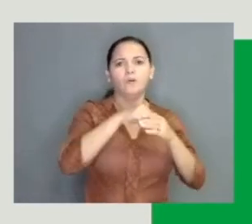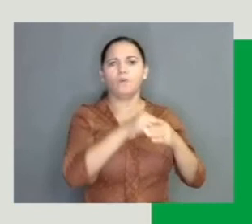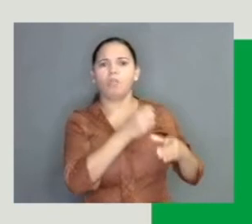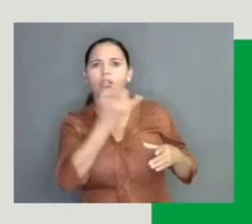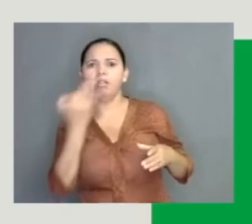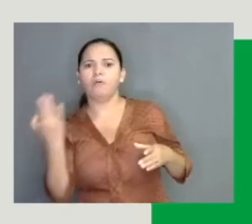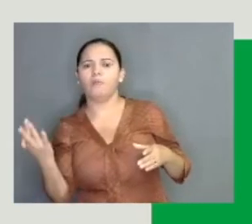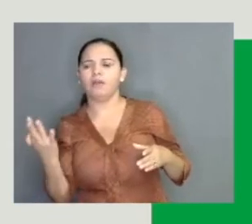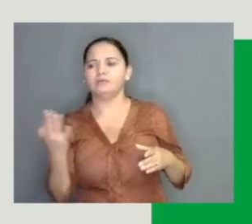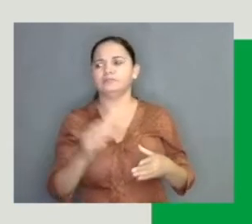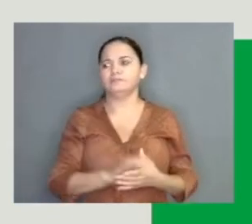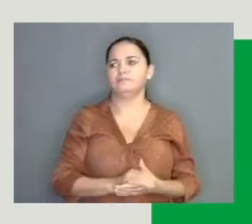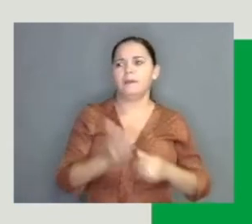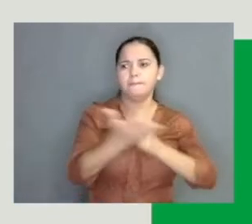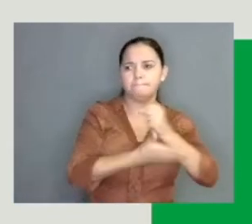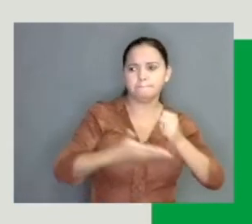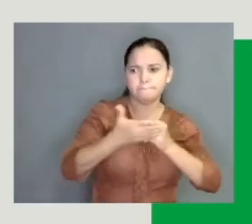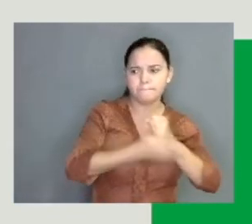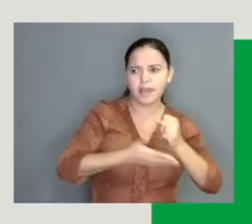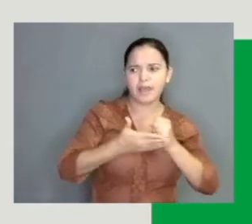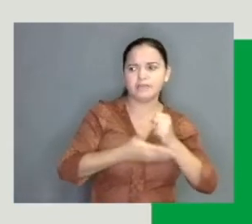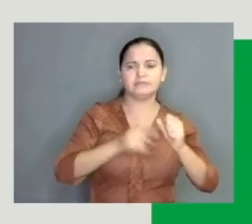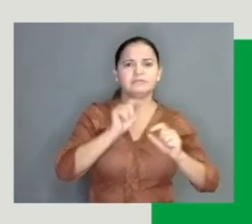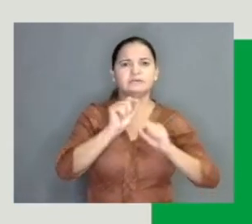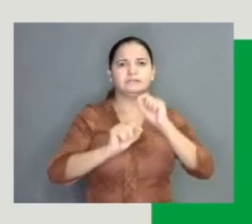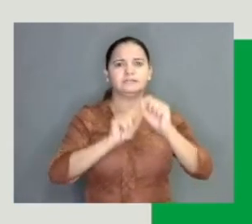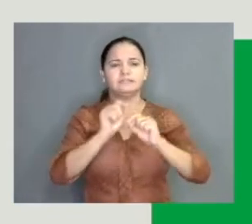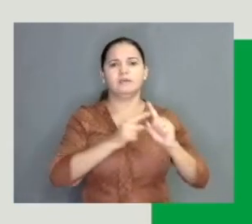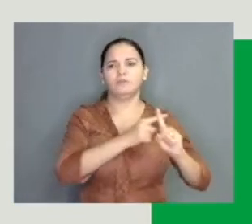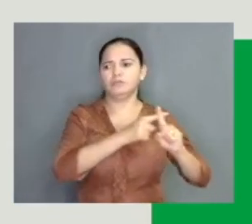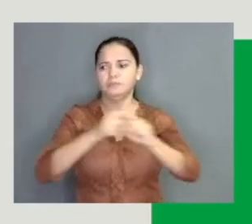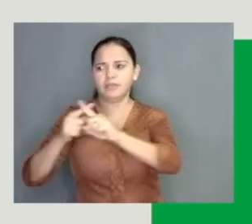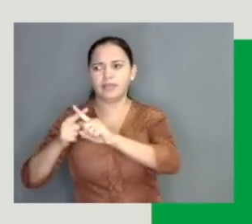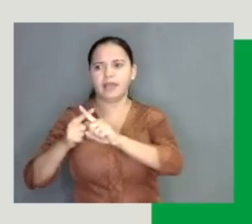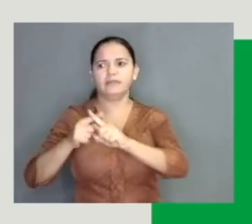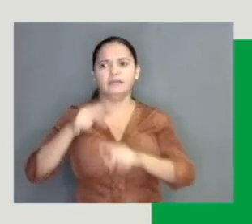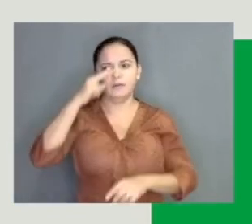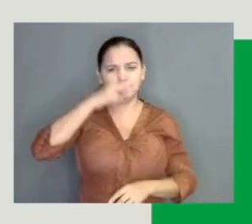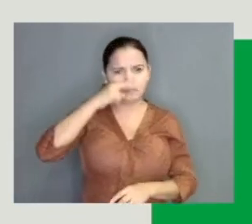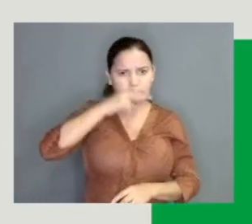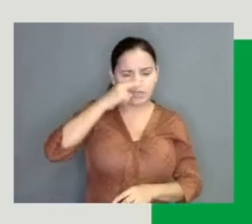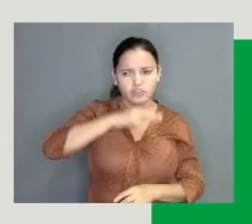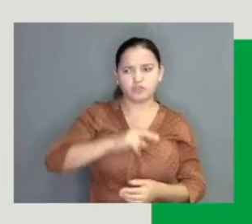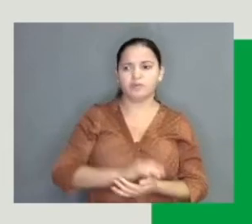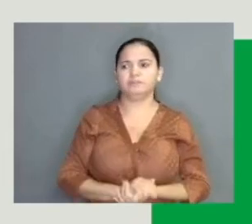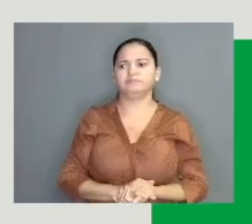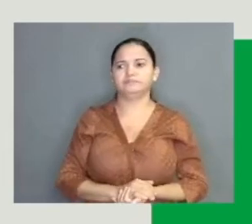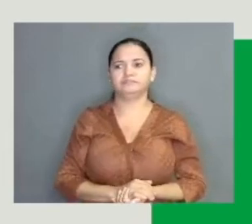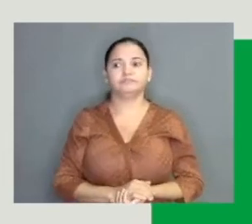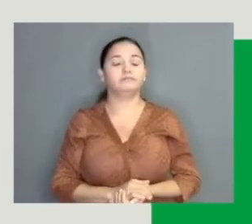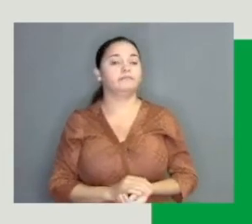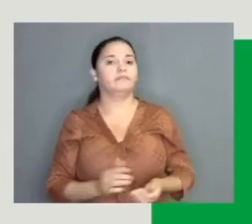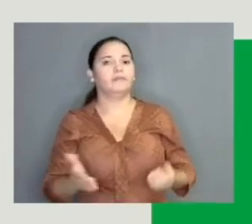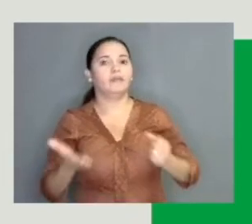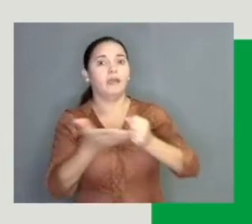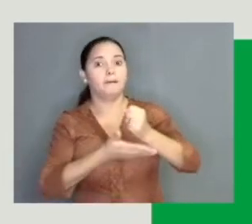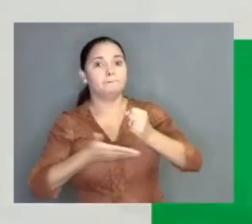Ó, base 1. Quando a base é 1, precisa se esquentar? Não, porque toda resposta é número